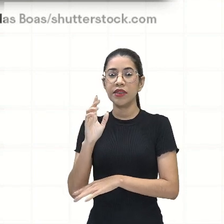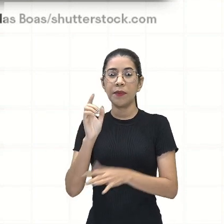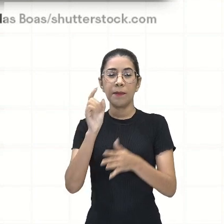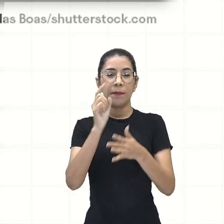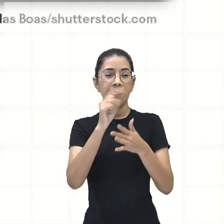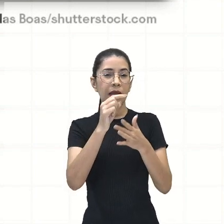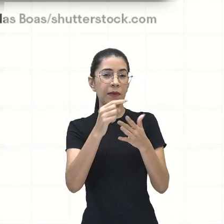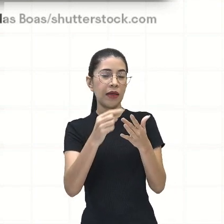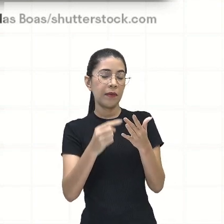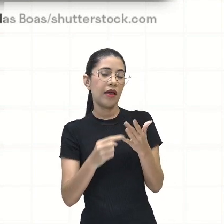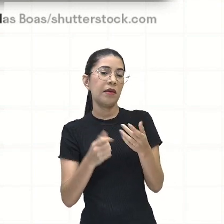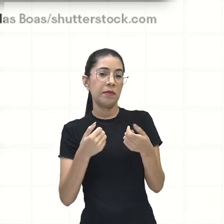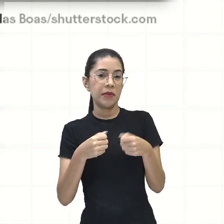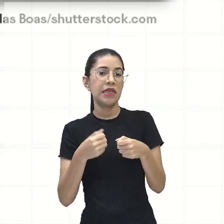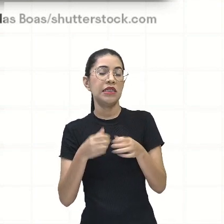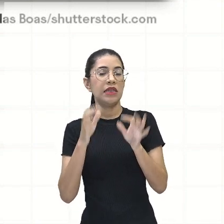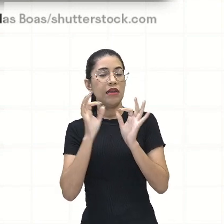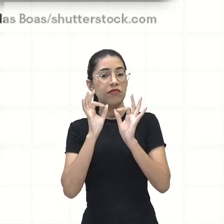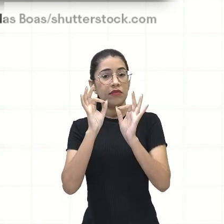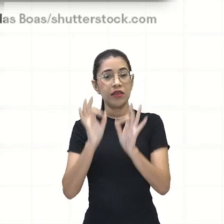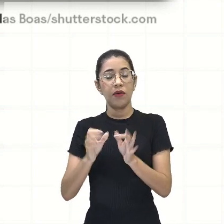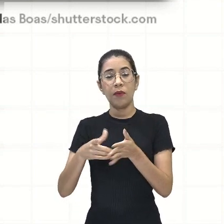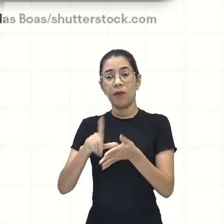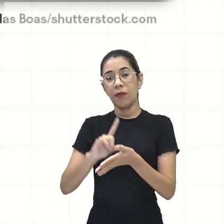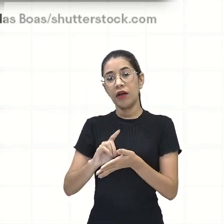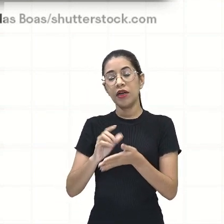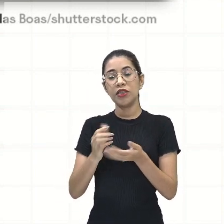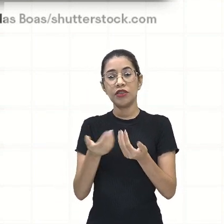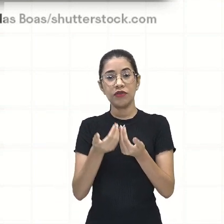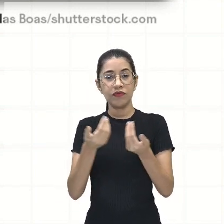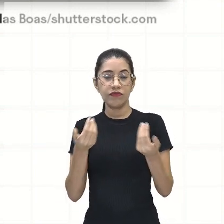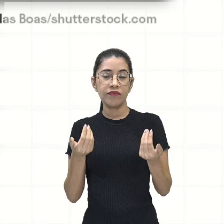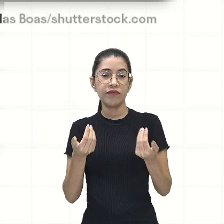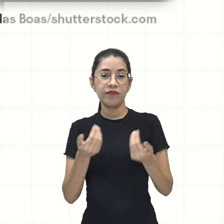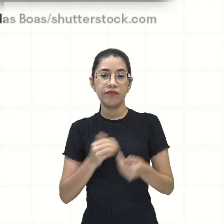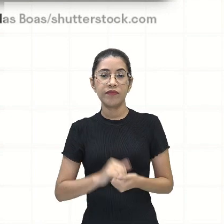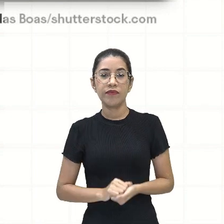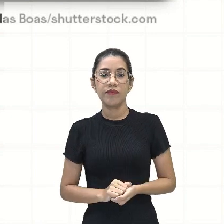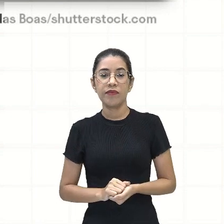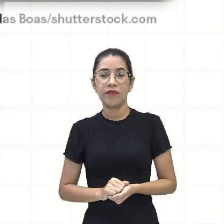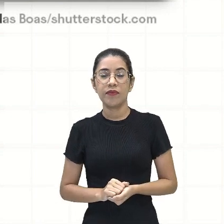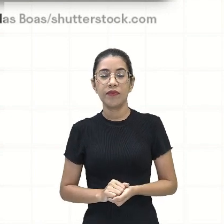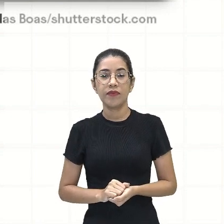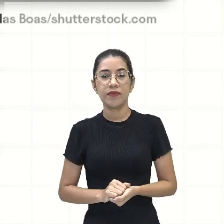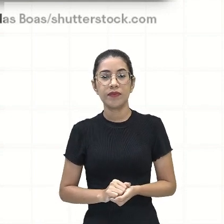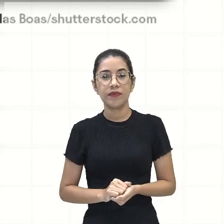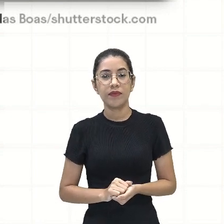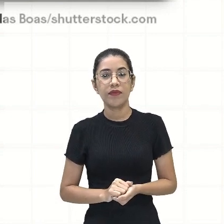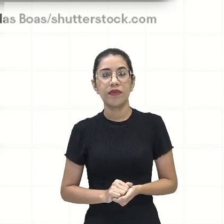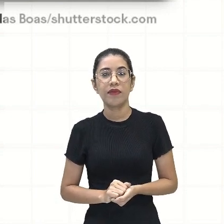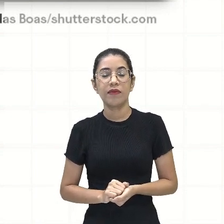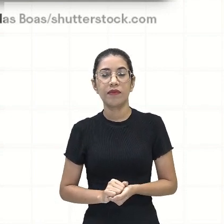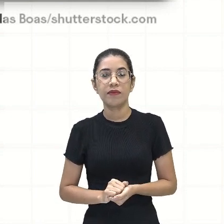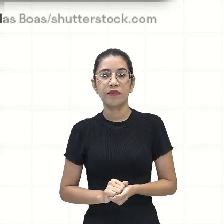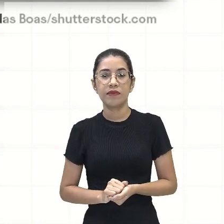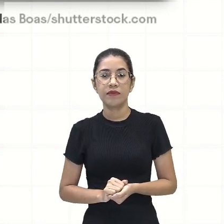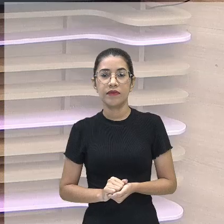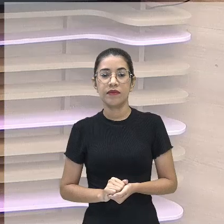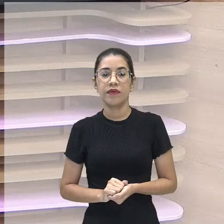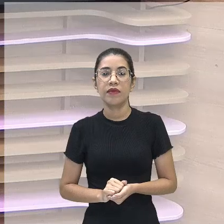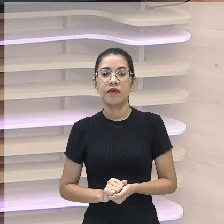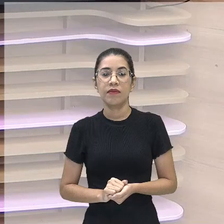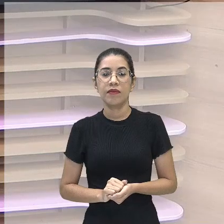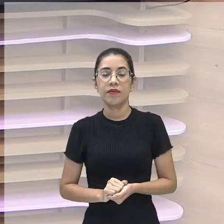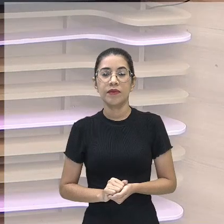ser levado em consideração para a gente fazer essa divisão, né? Essa classificação em uma